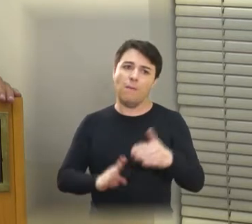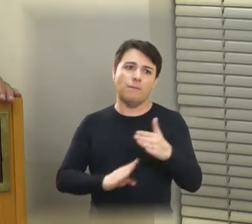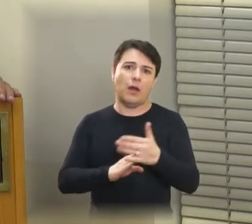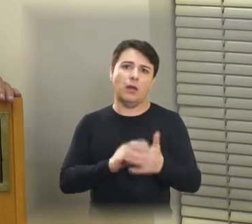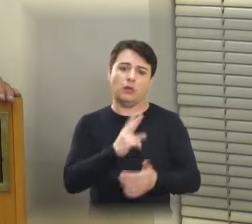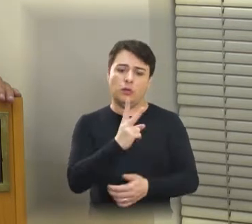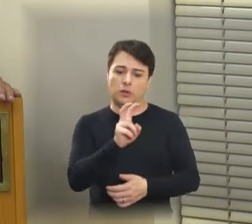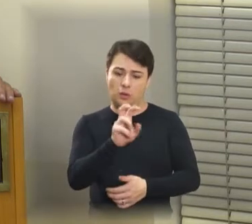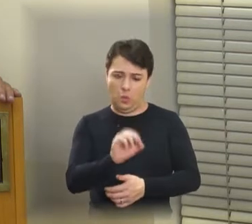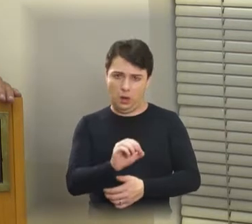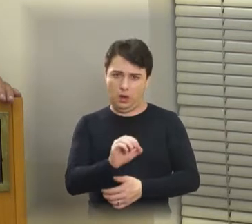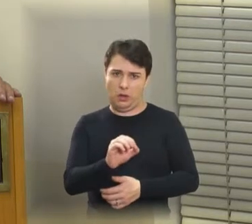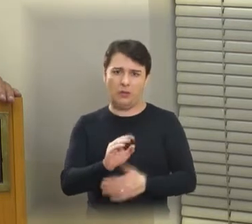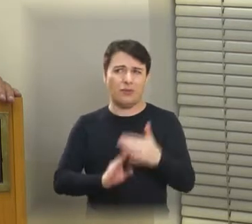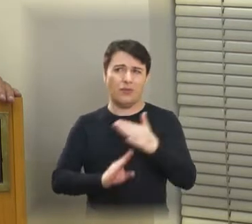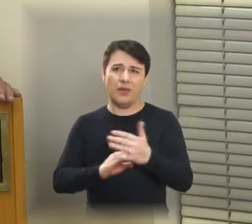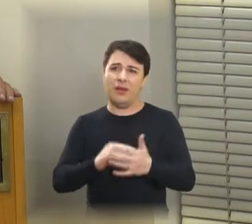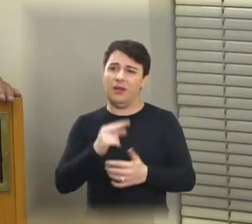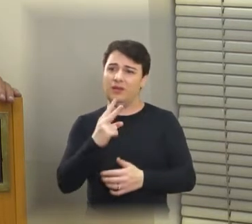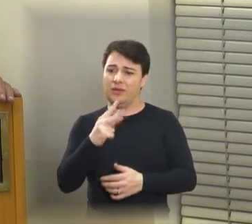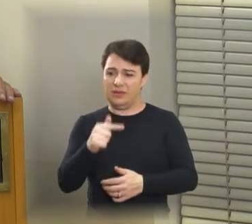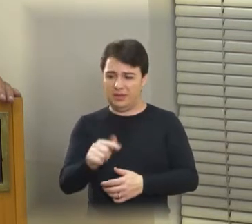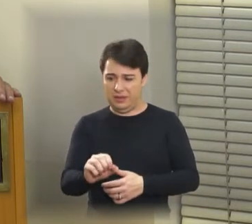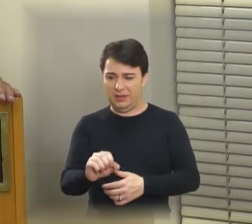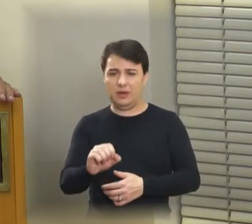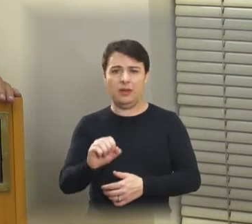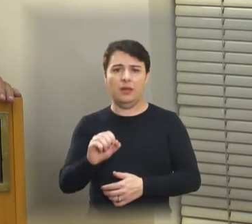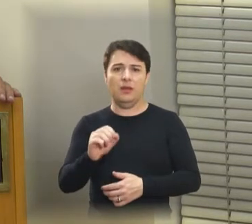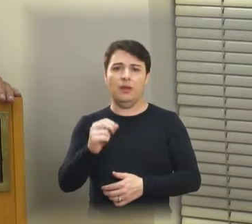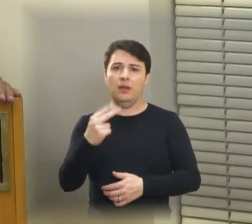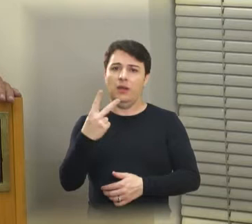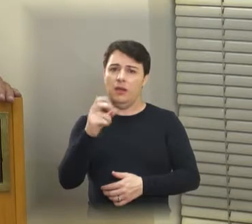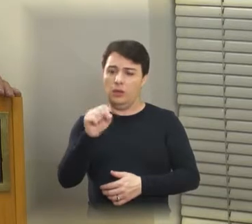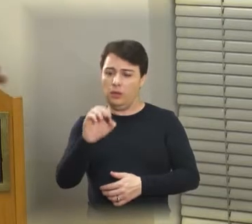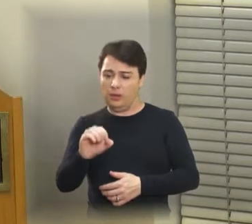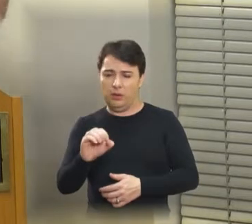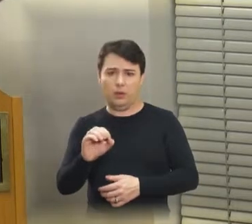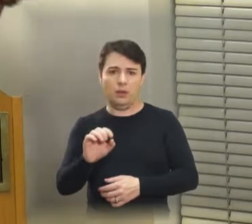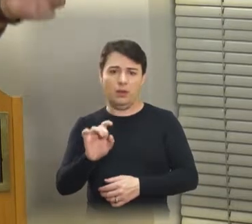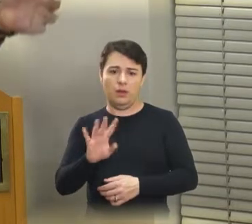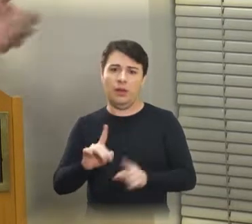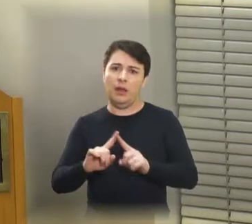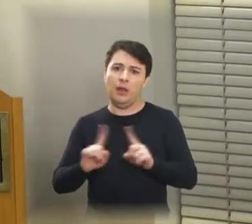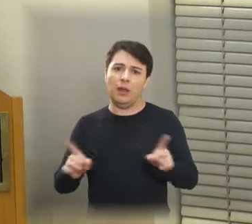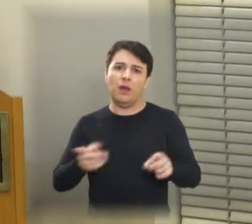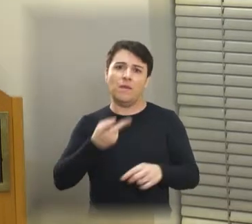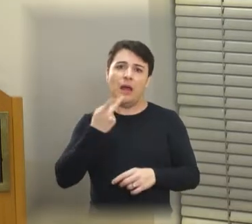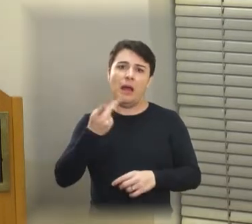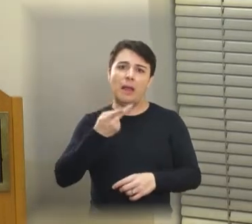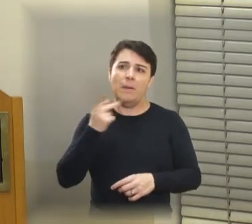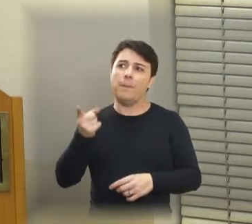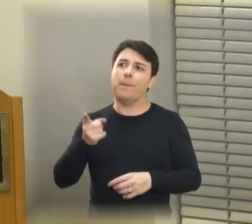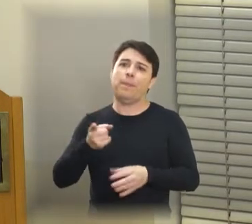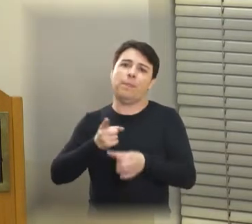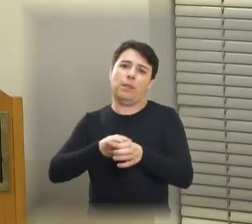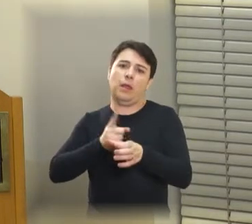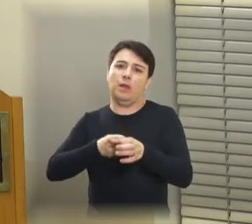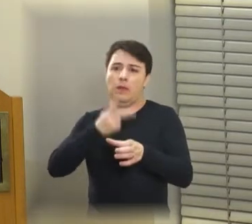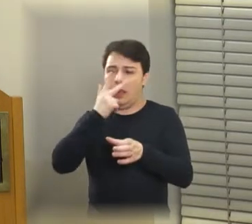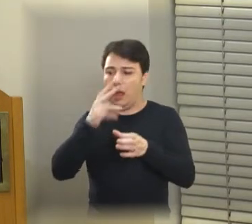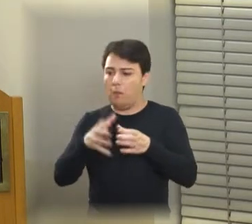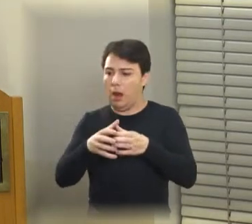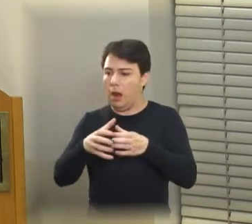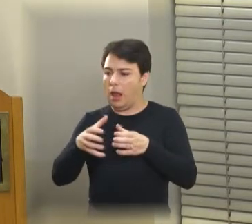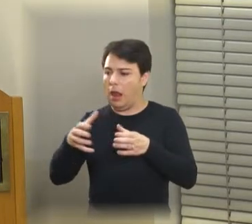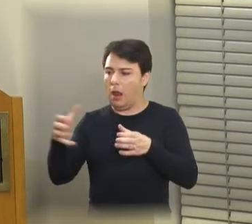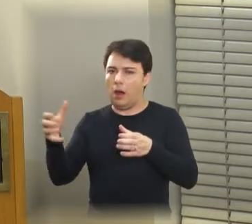250, no máximo 270, 280 metros. Então, não tem como matar a cidade, porque ela não cresce para o